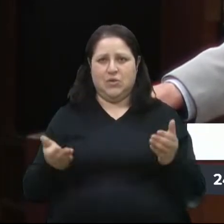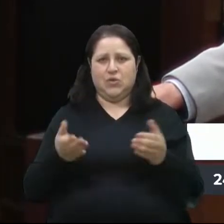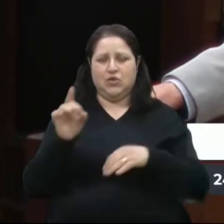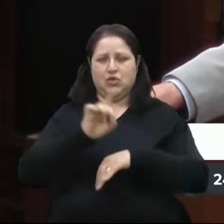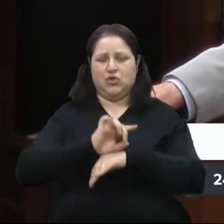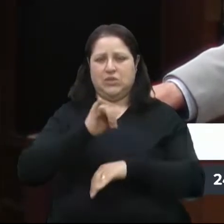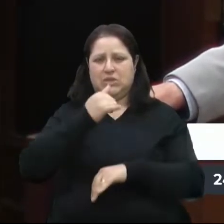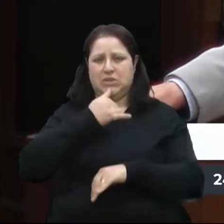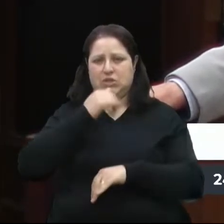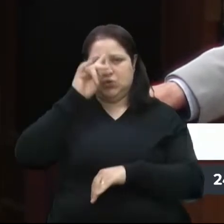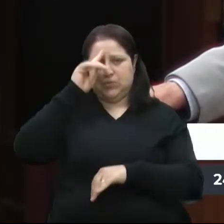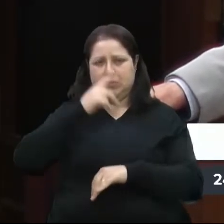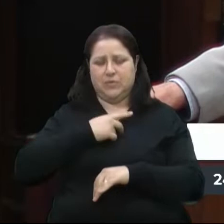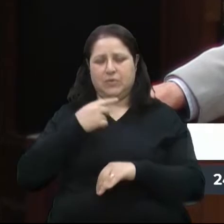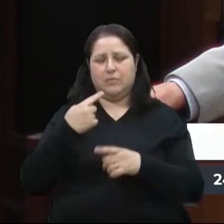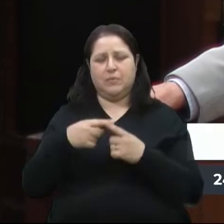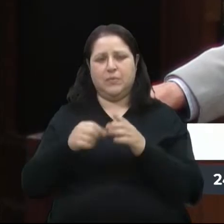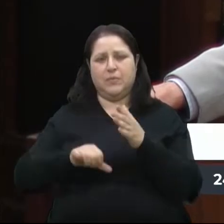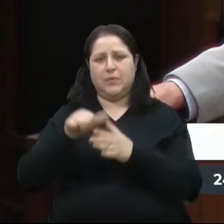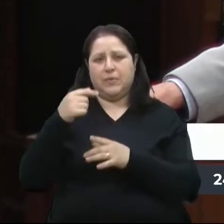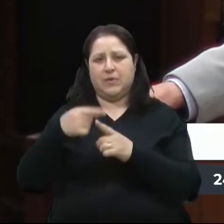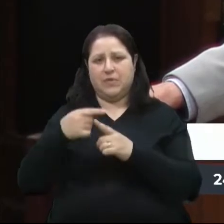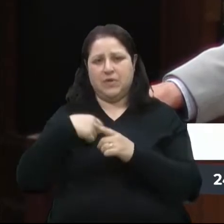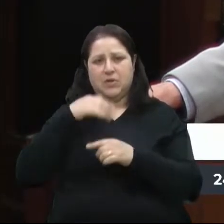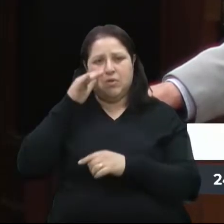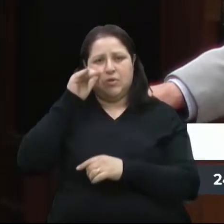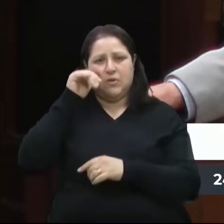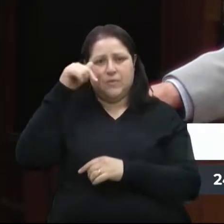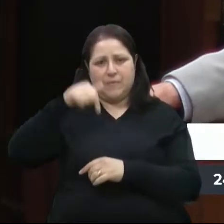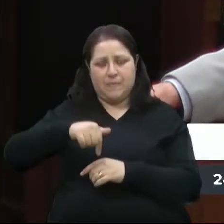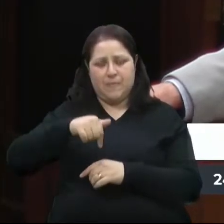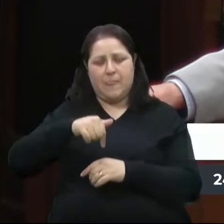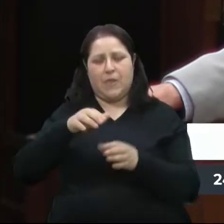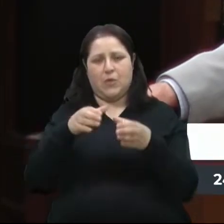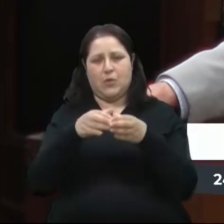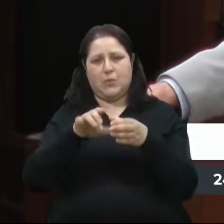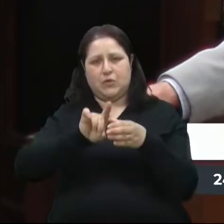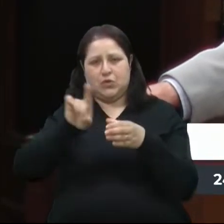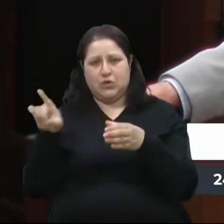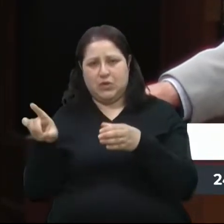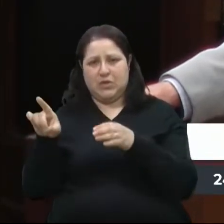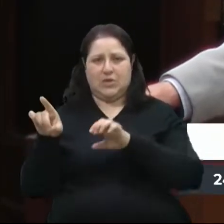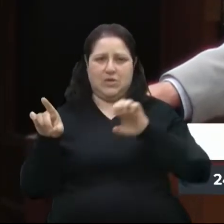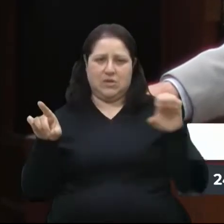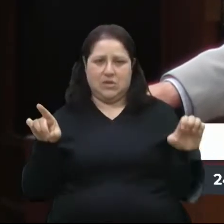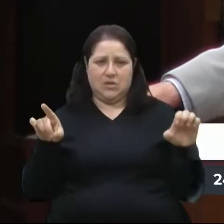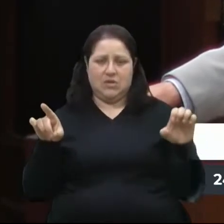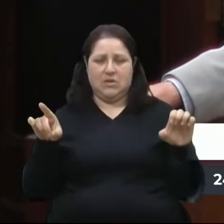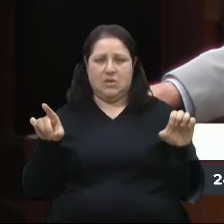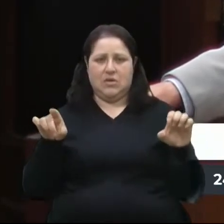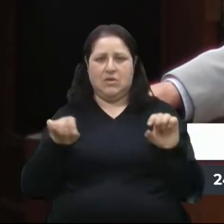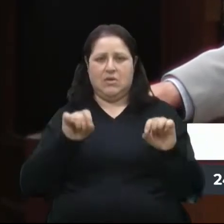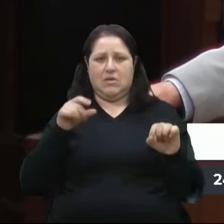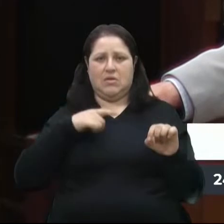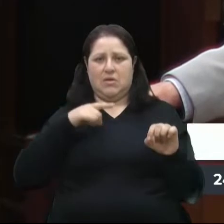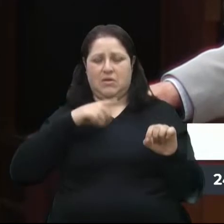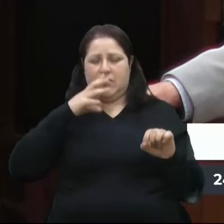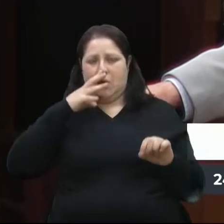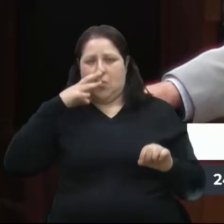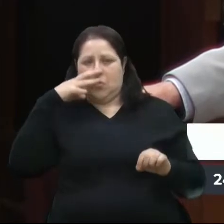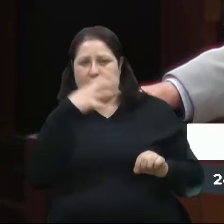pela primeira vez eu observo aqui no plenário, né, tanto direita quanto esquerda, onde que há